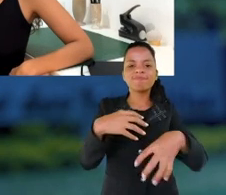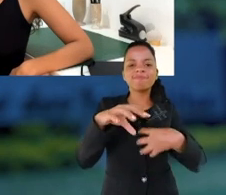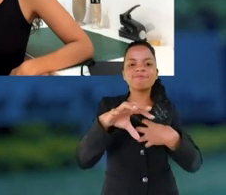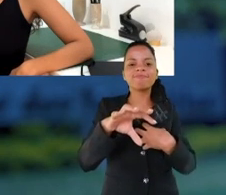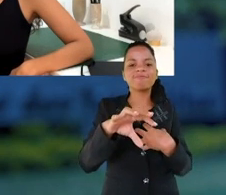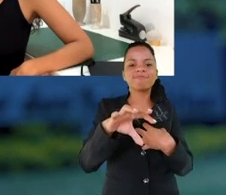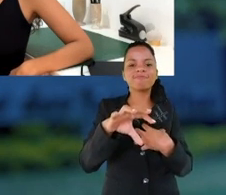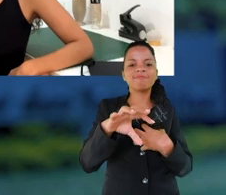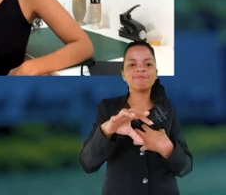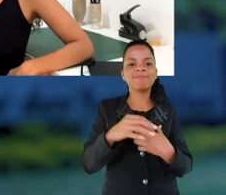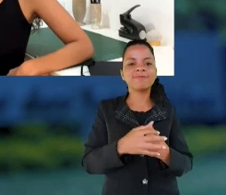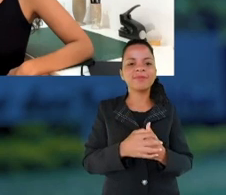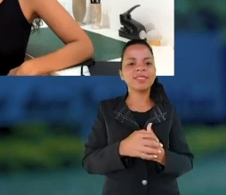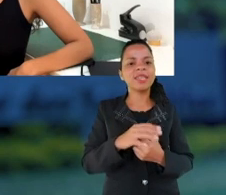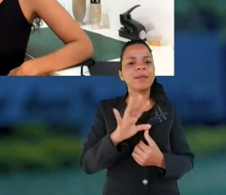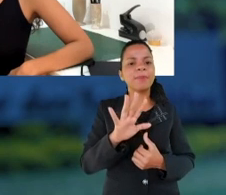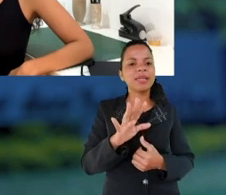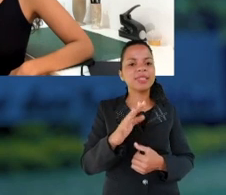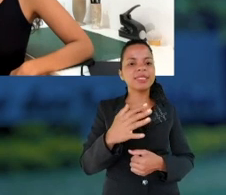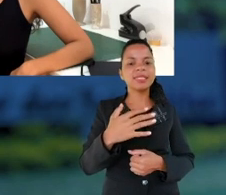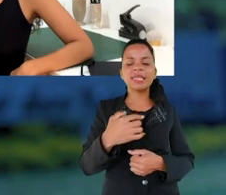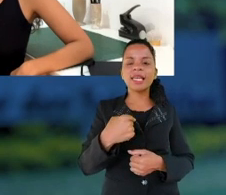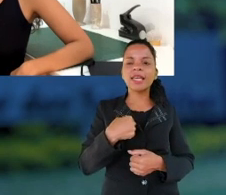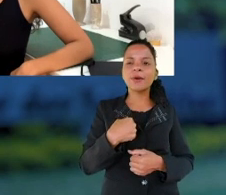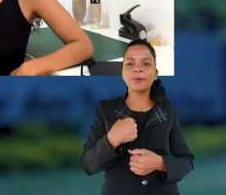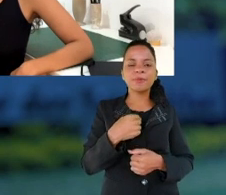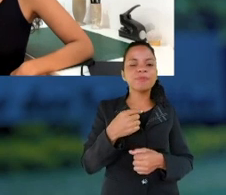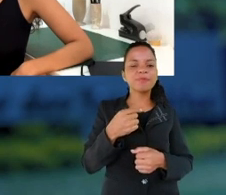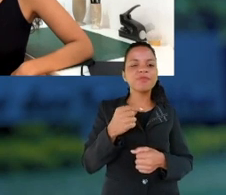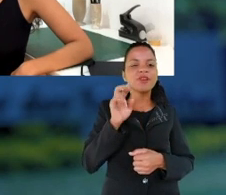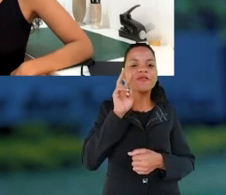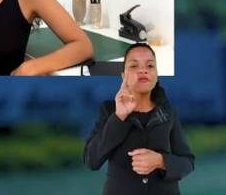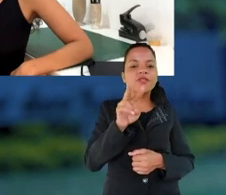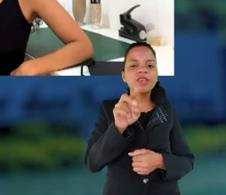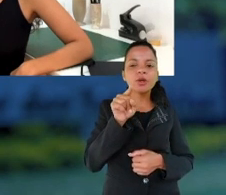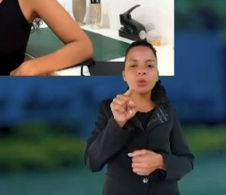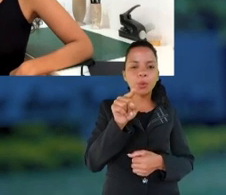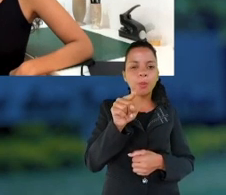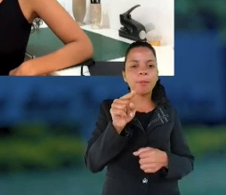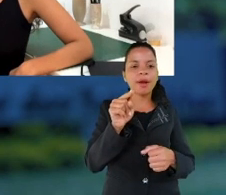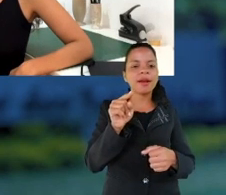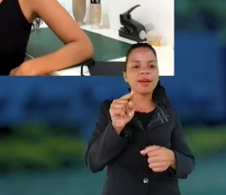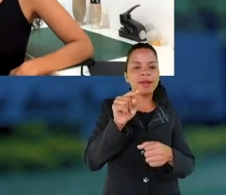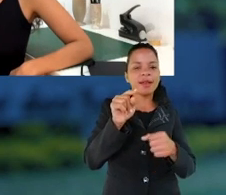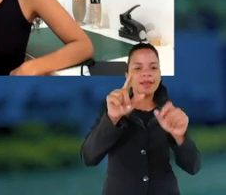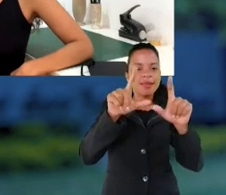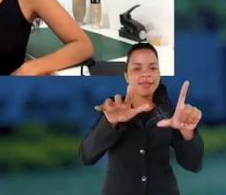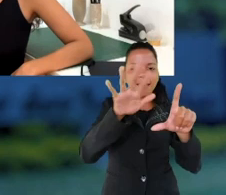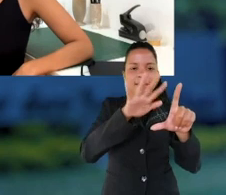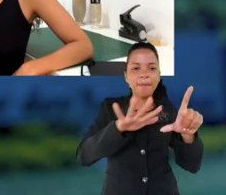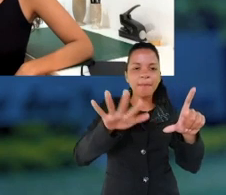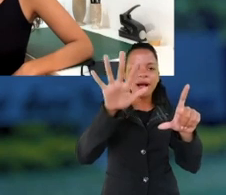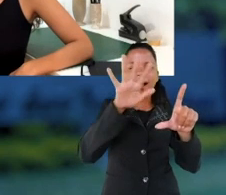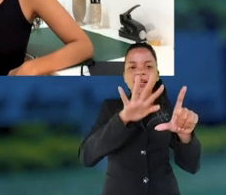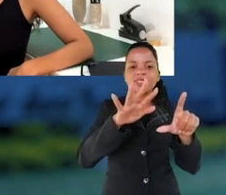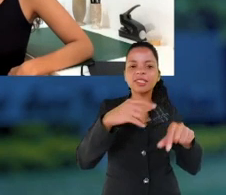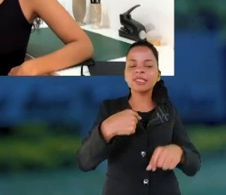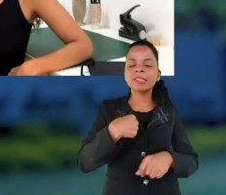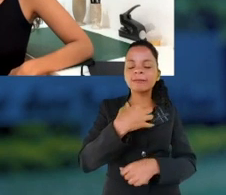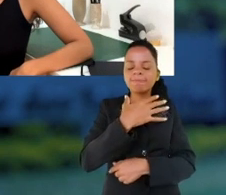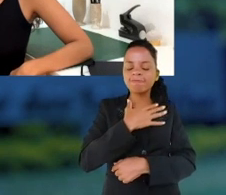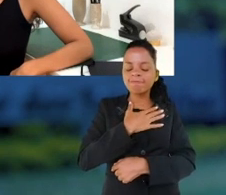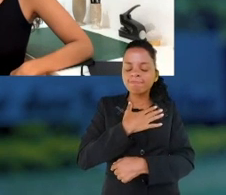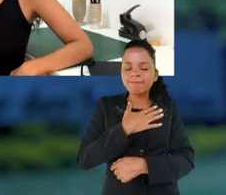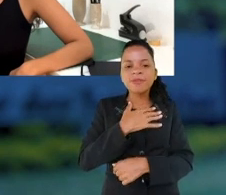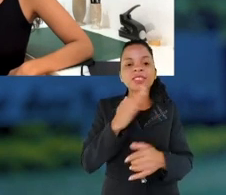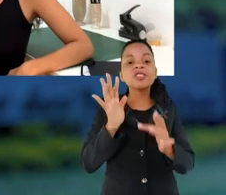isso exatamente, mas me dá assim a impressão de Nossa Senhora com Jesus morto, né, assim, no colo, me deu essa sensação. Mas muitas